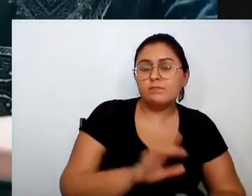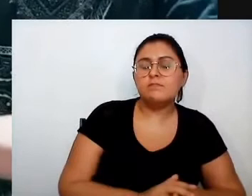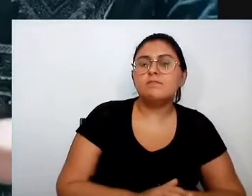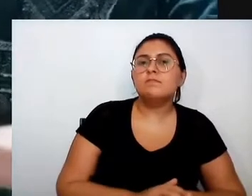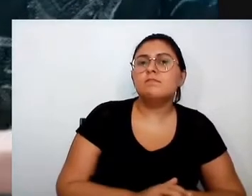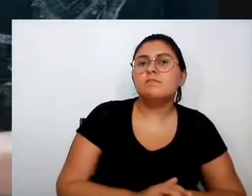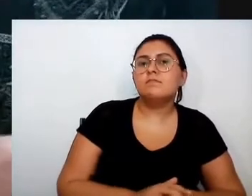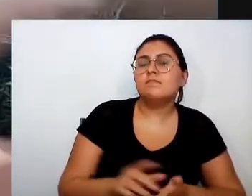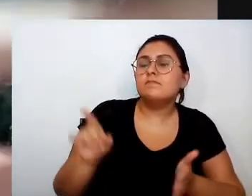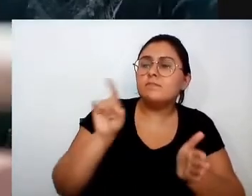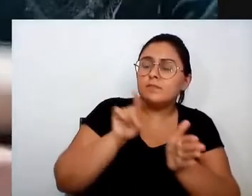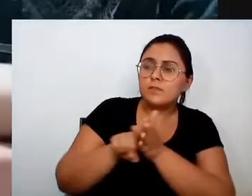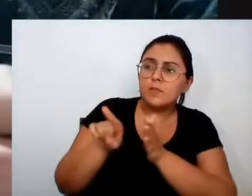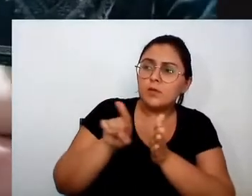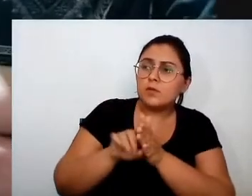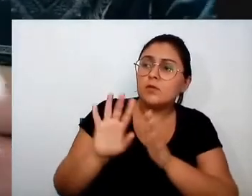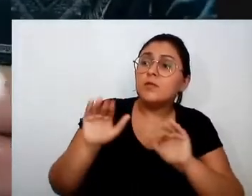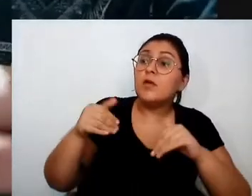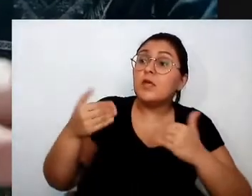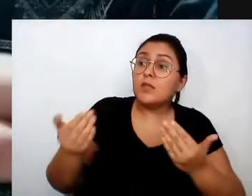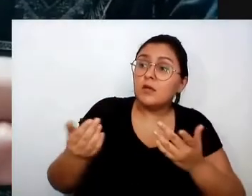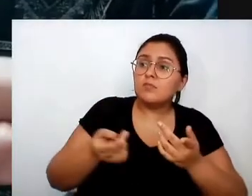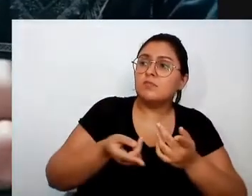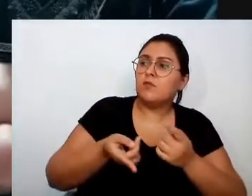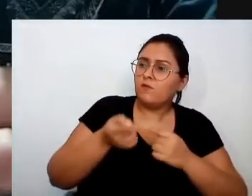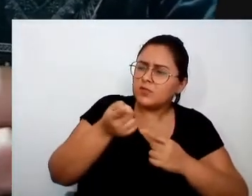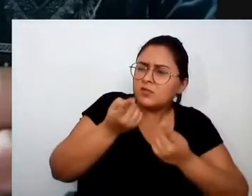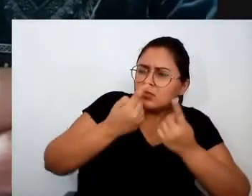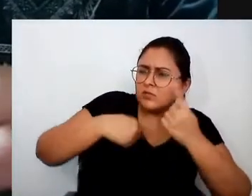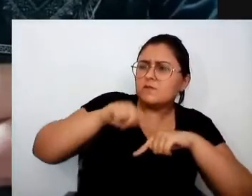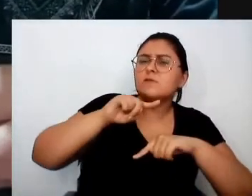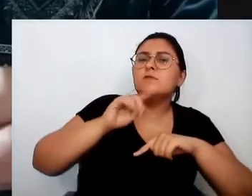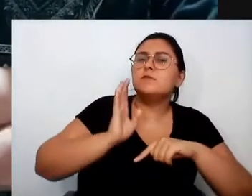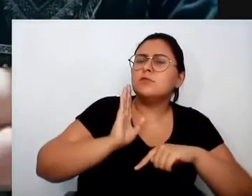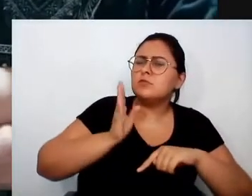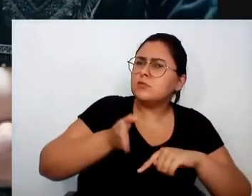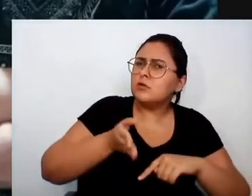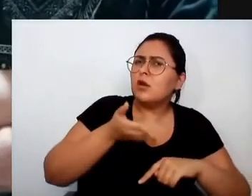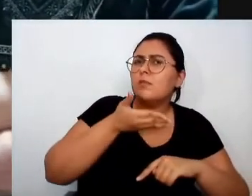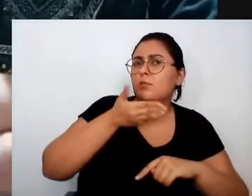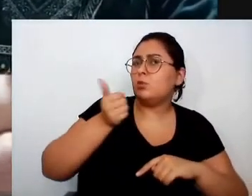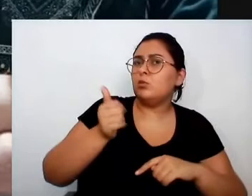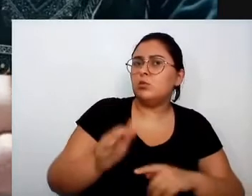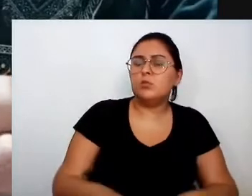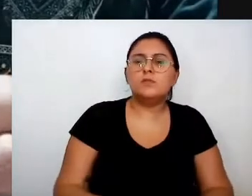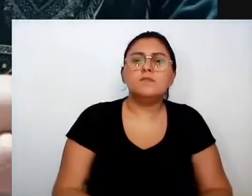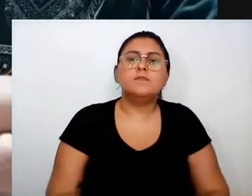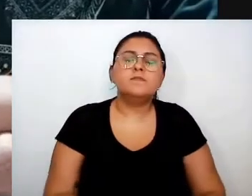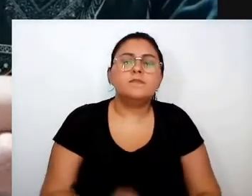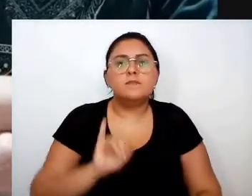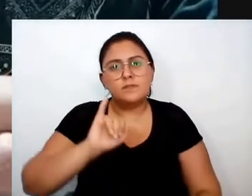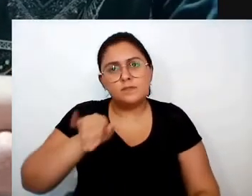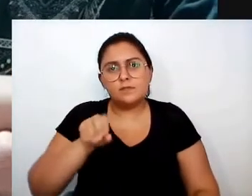curso? É, depois que conheci o curso, né, a licenciatura, comecei a estudar.